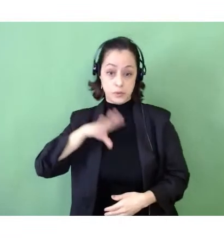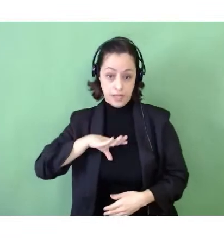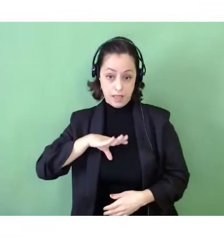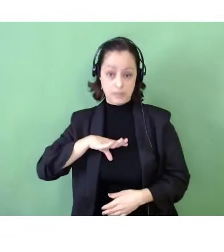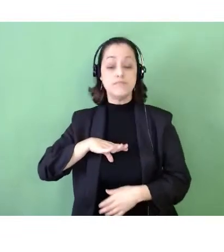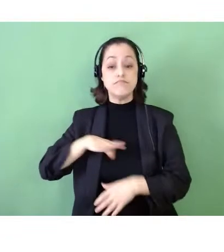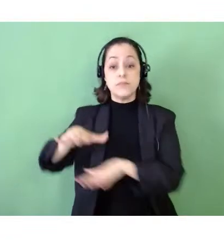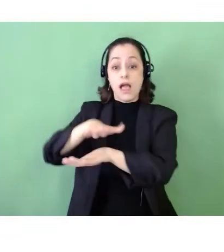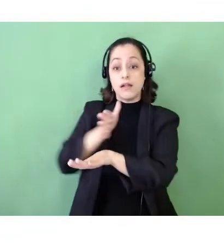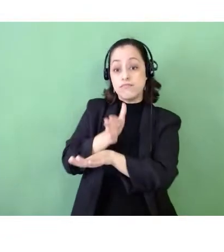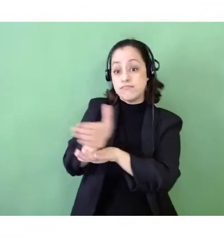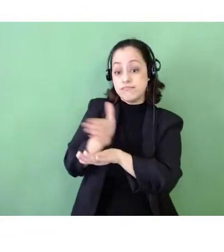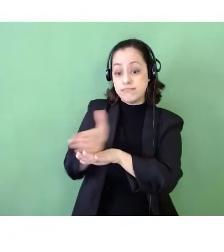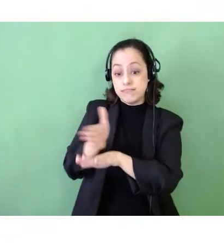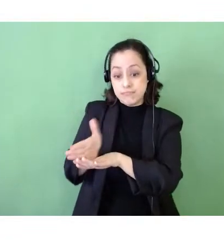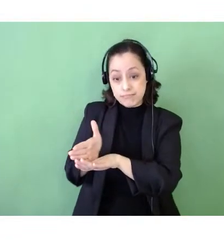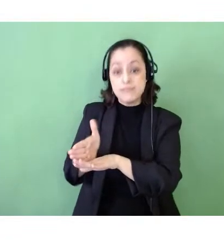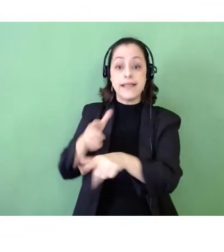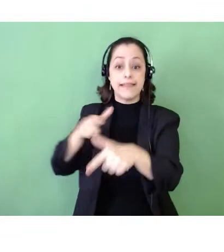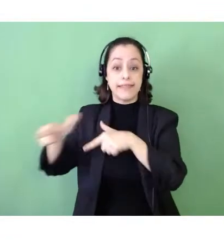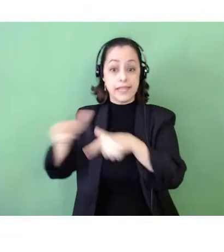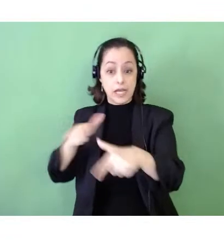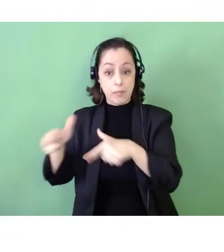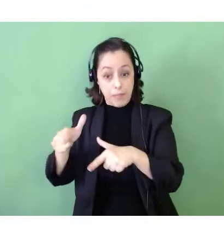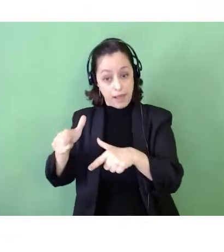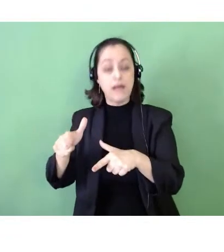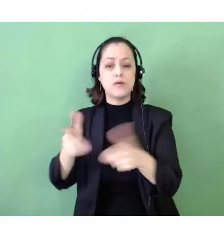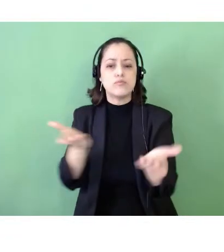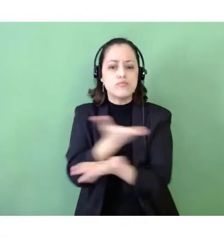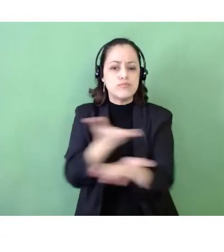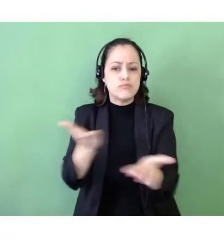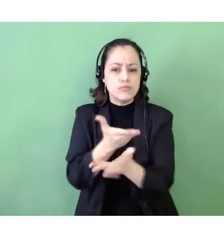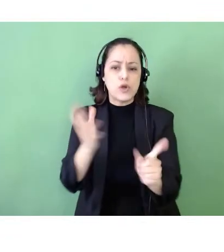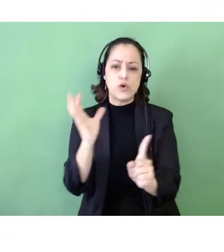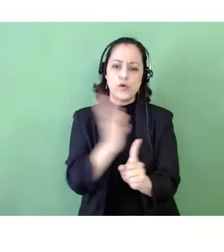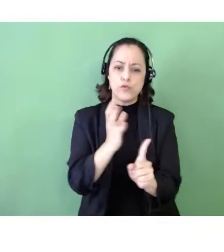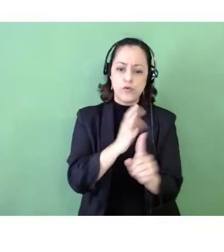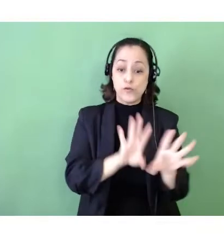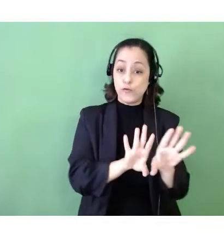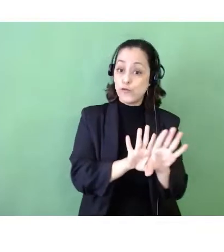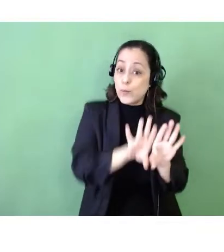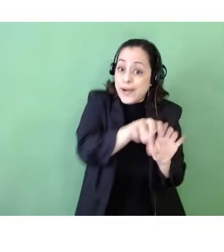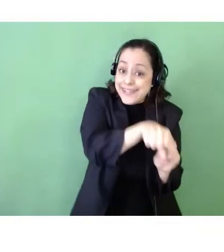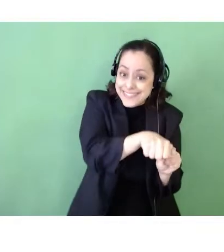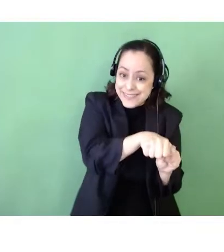de Tradução Livre Português e as suas implicações para a formação